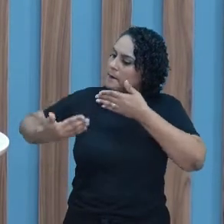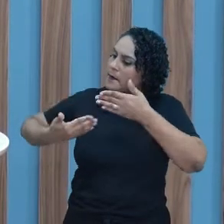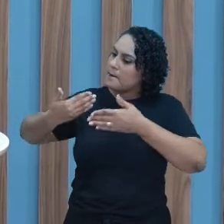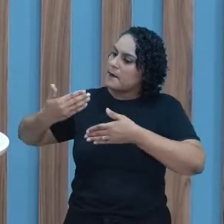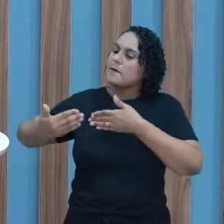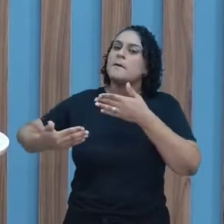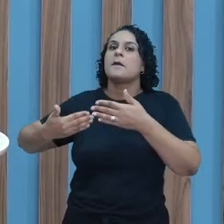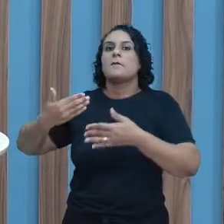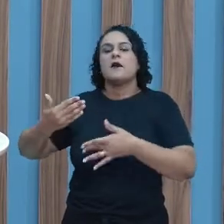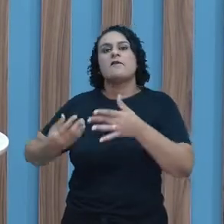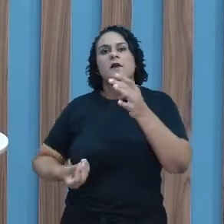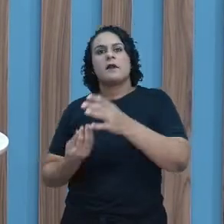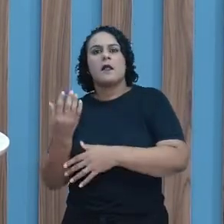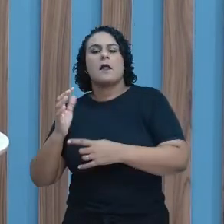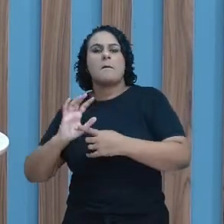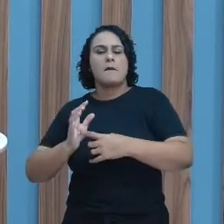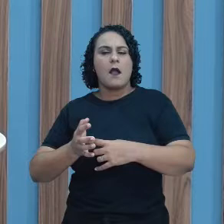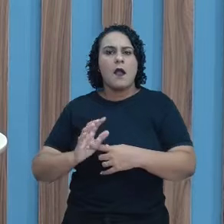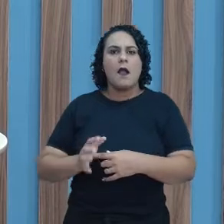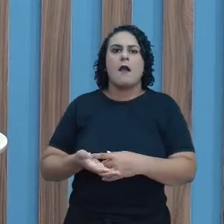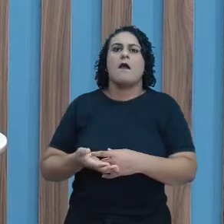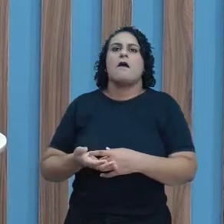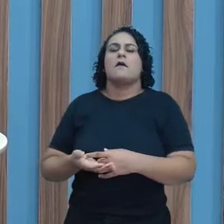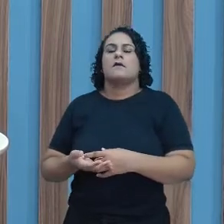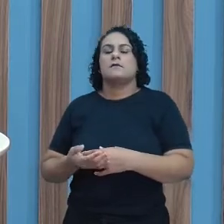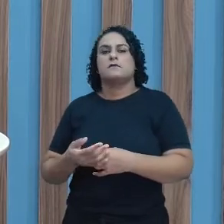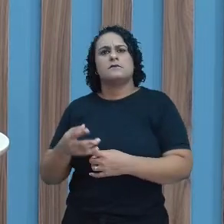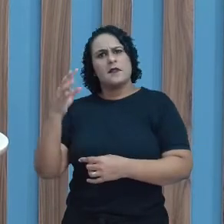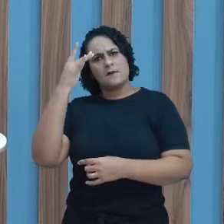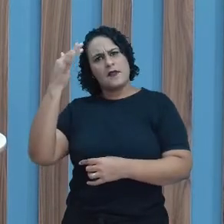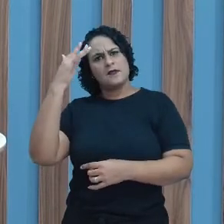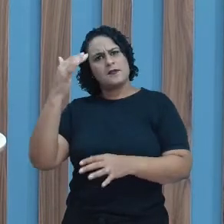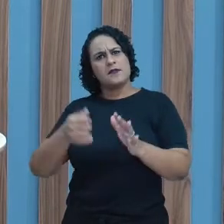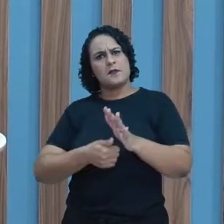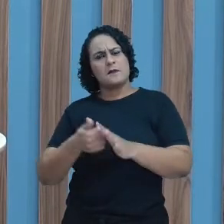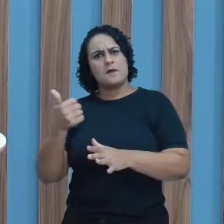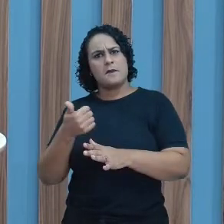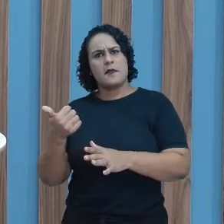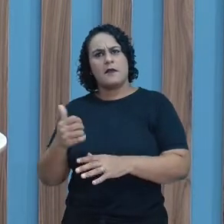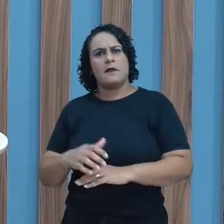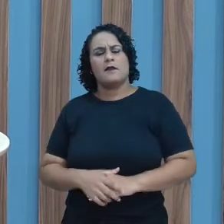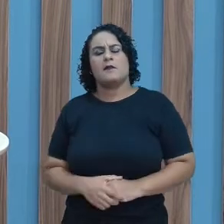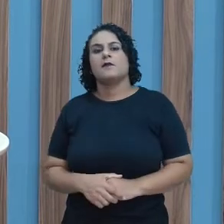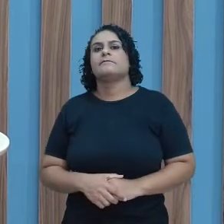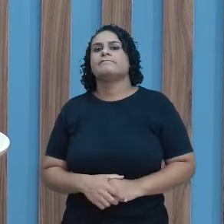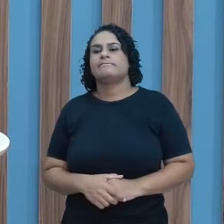equipamentos, né? Imagina os primeiros, vamos dizer assim,